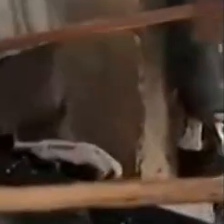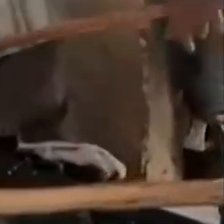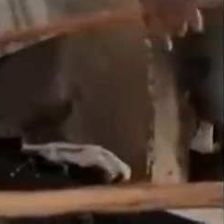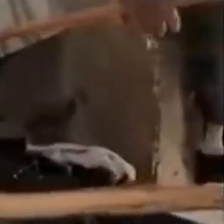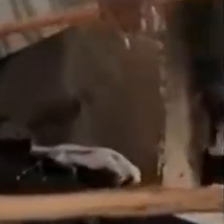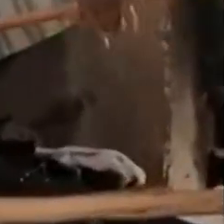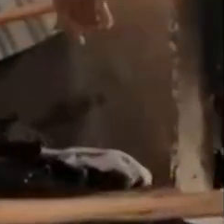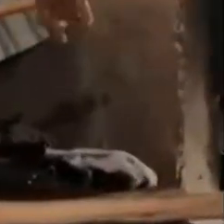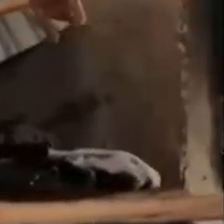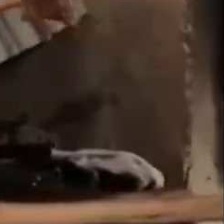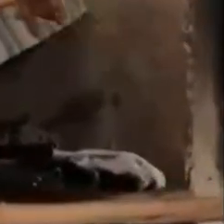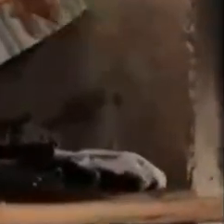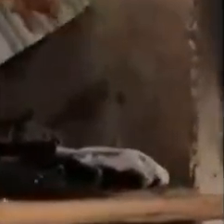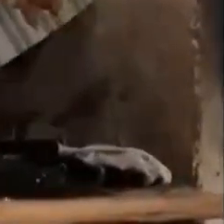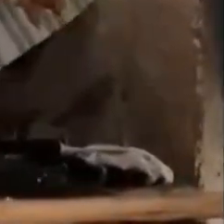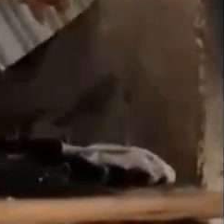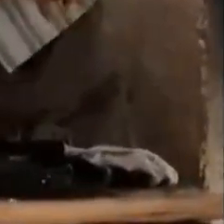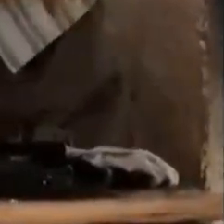essa falta